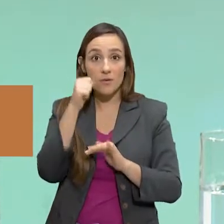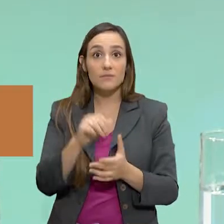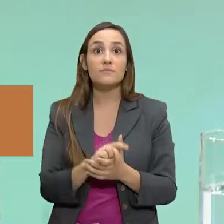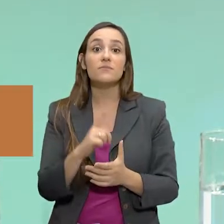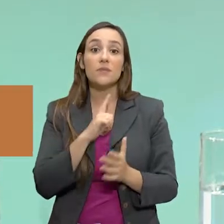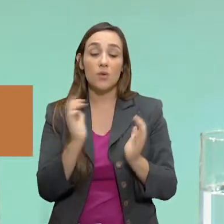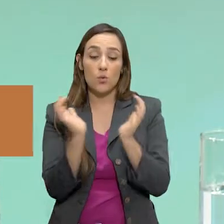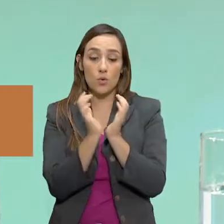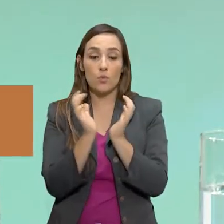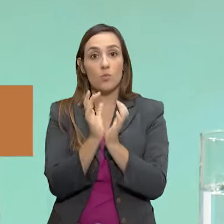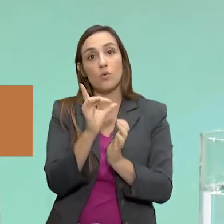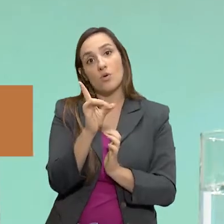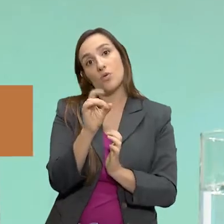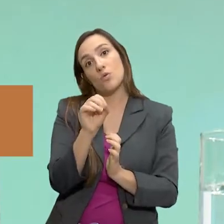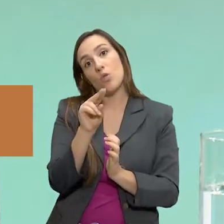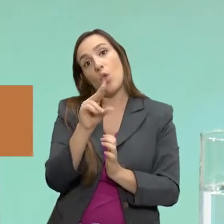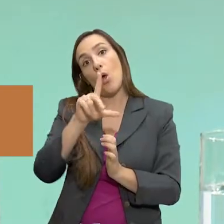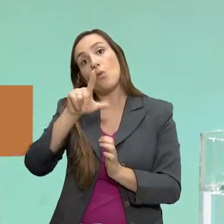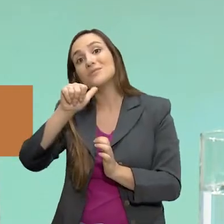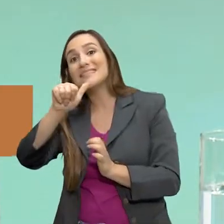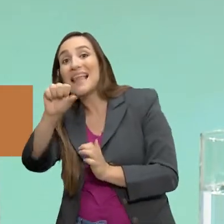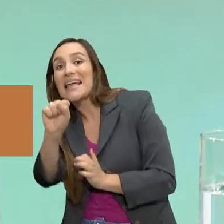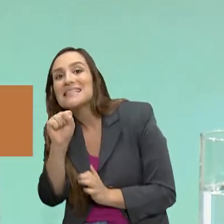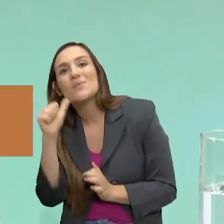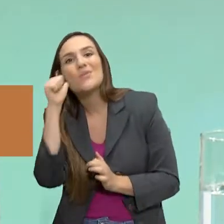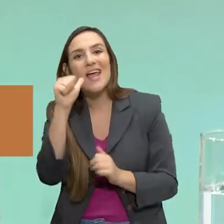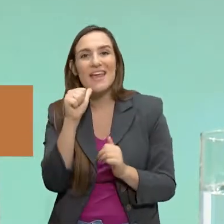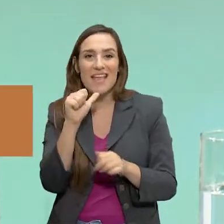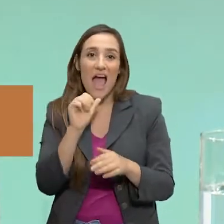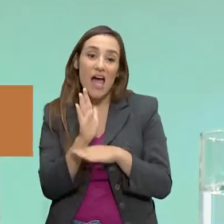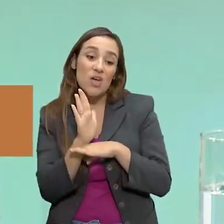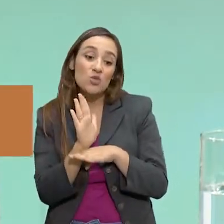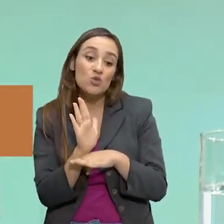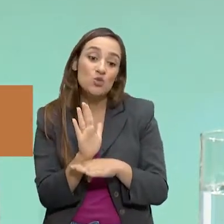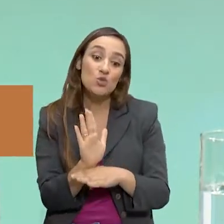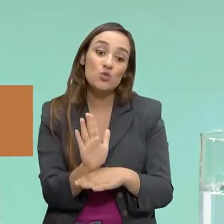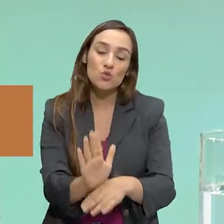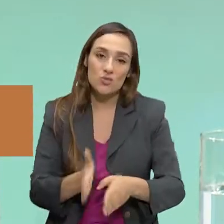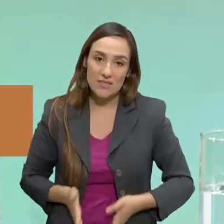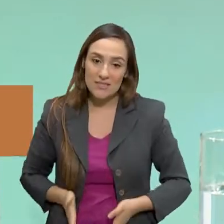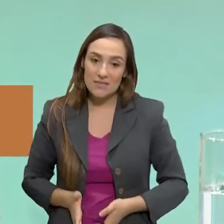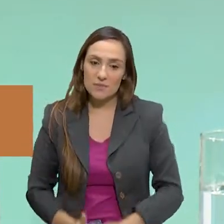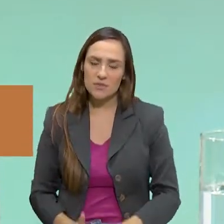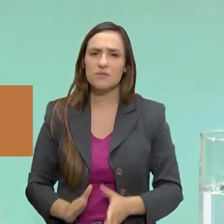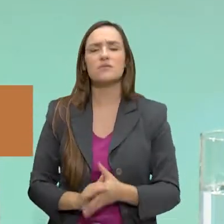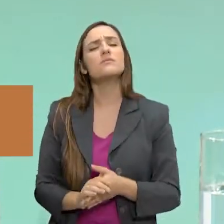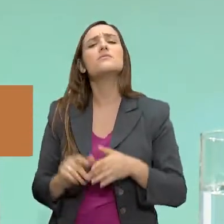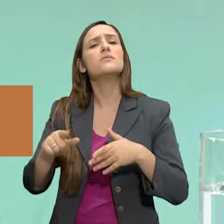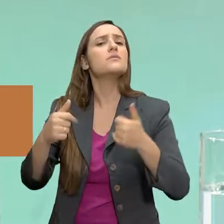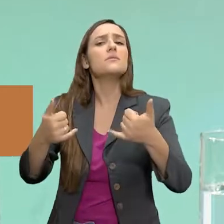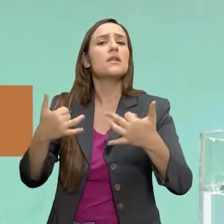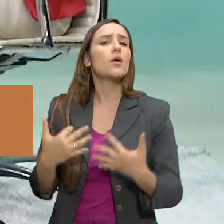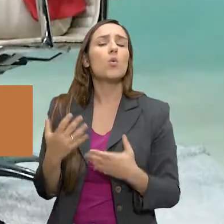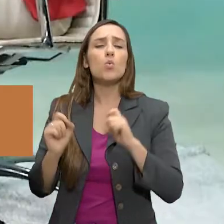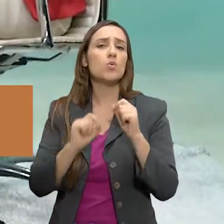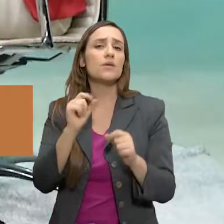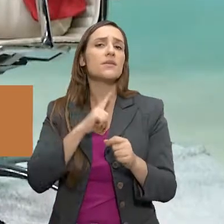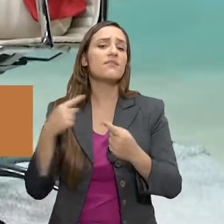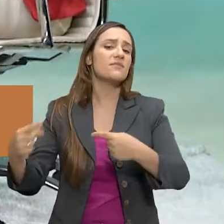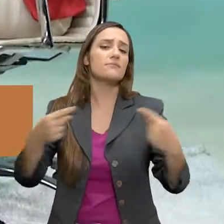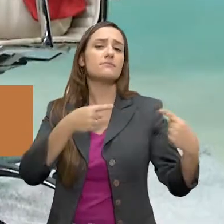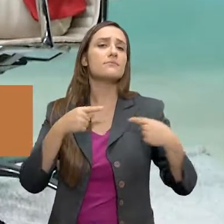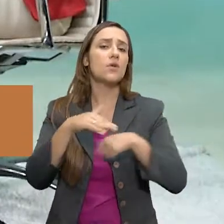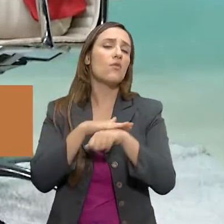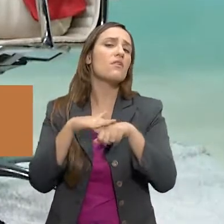mulher, o Nudem recebeu um grupo de doulas lá no núcleo para escutar sobre as demandas desse grupo